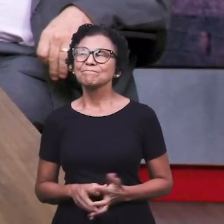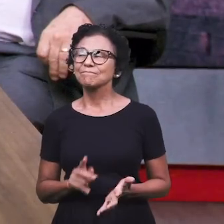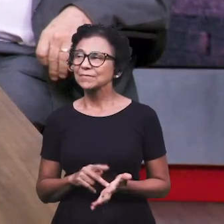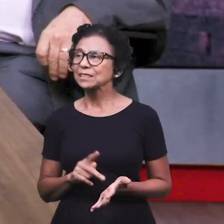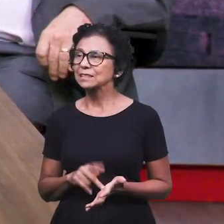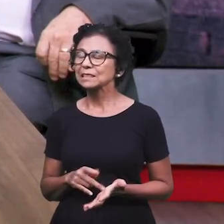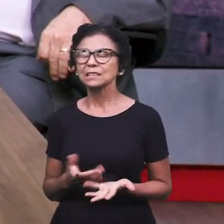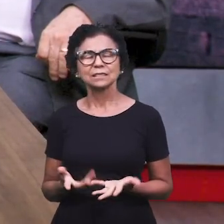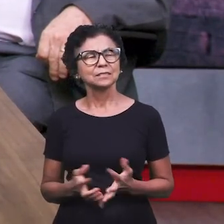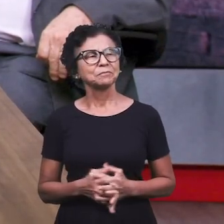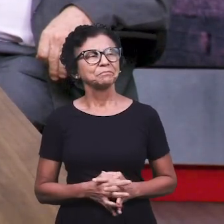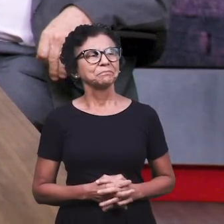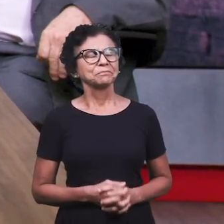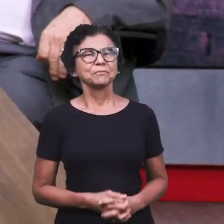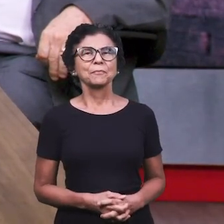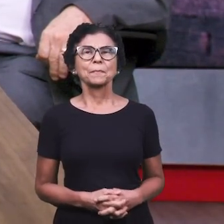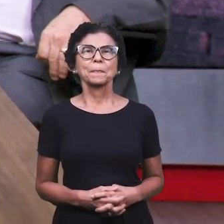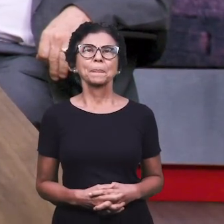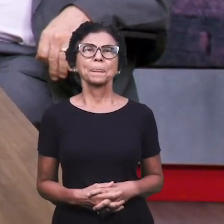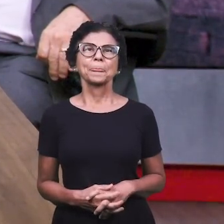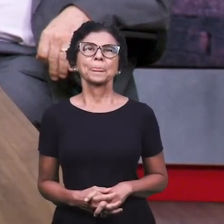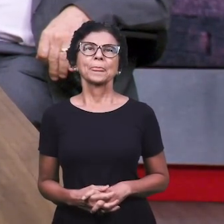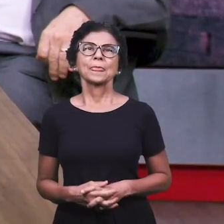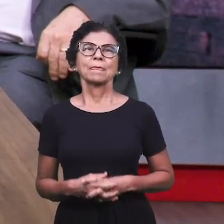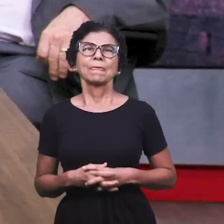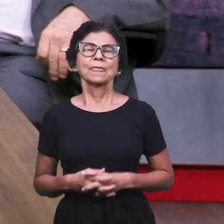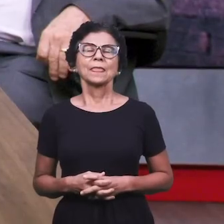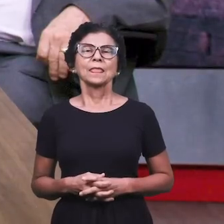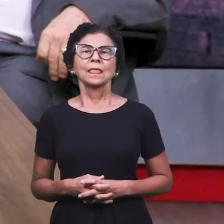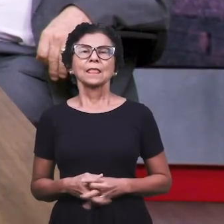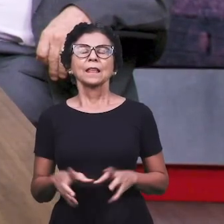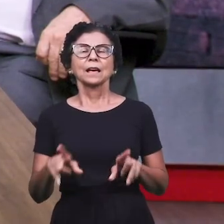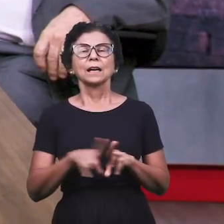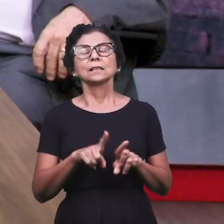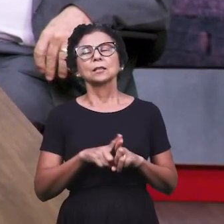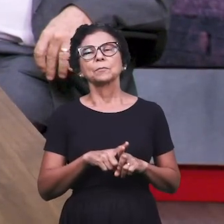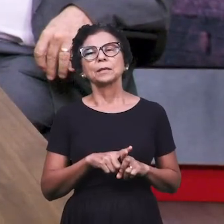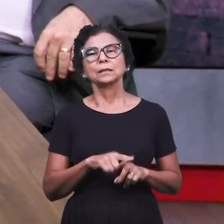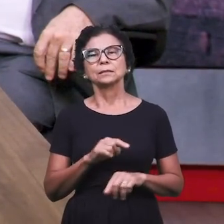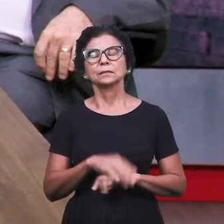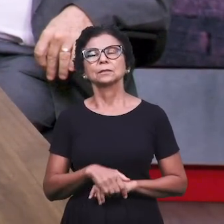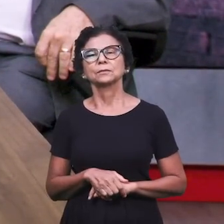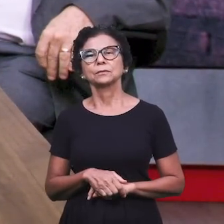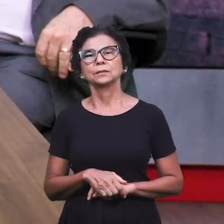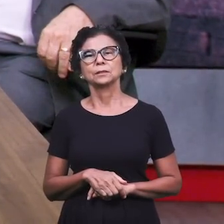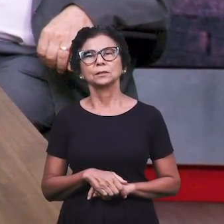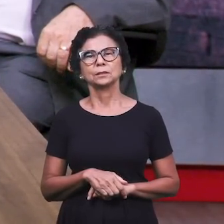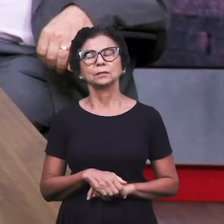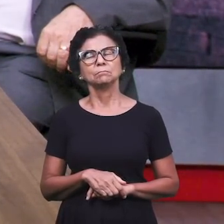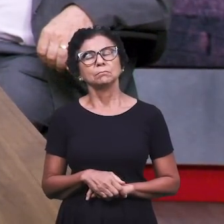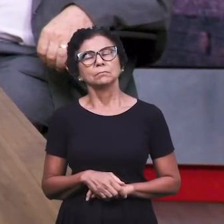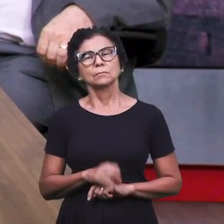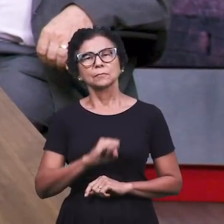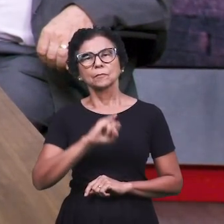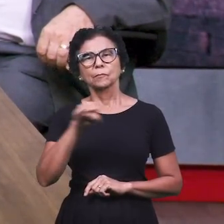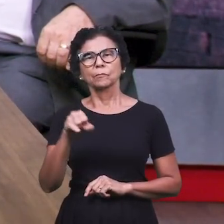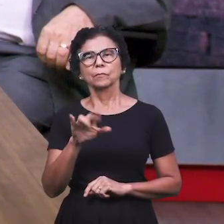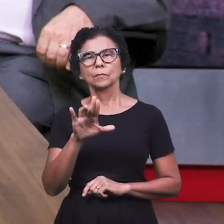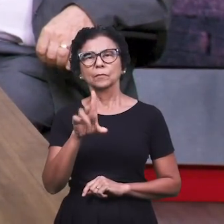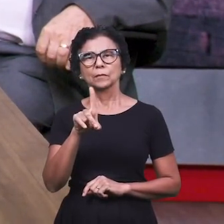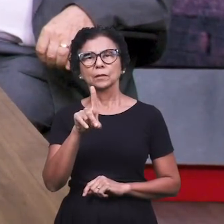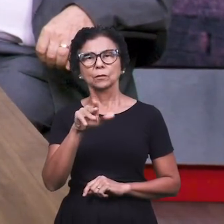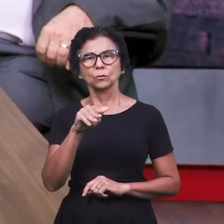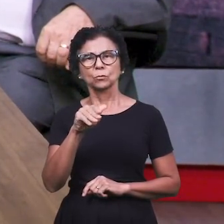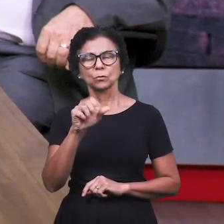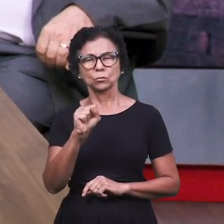Perfeitamente. Nós temos agora Judas Tadeu, né? Judas Tadeu pregou na Mesopotâmia e a questão do